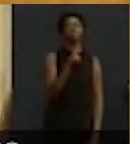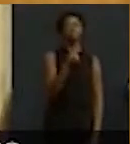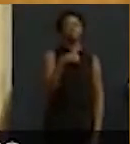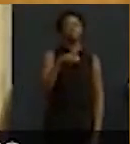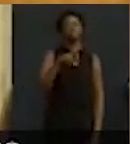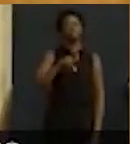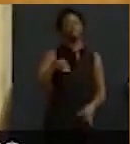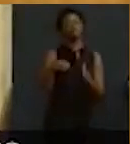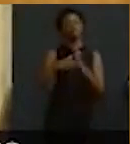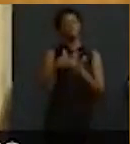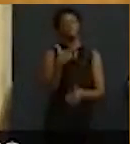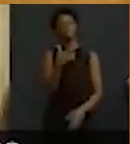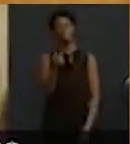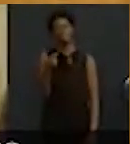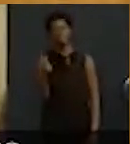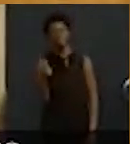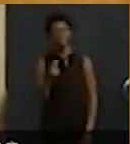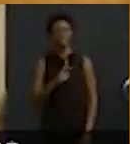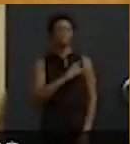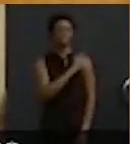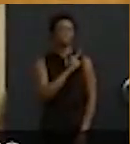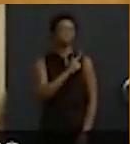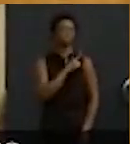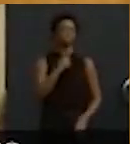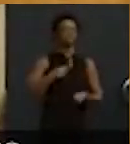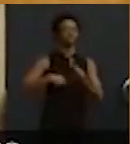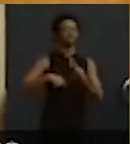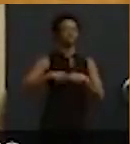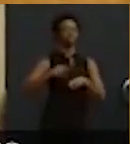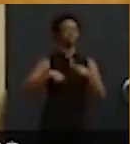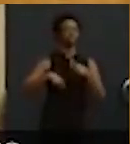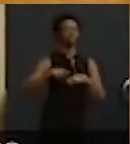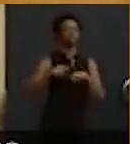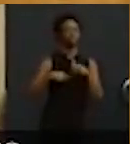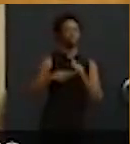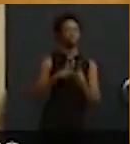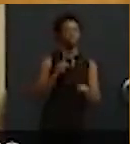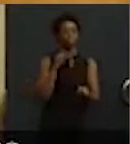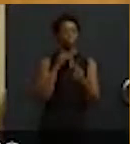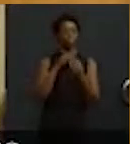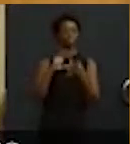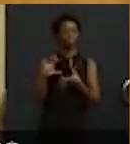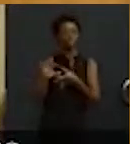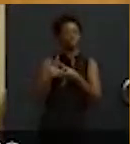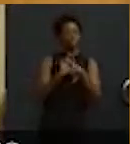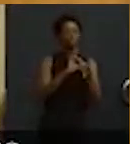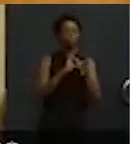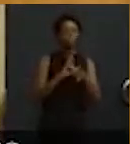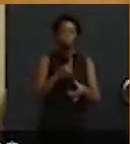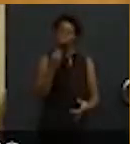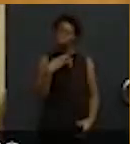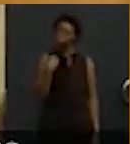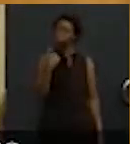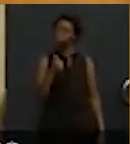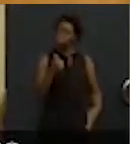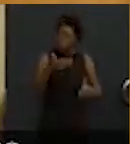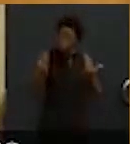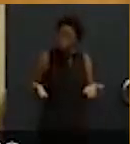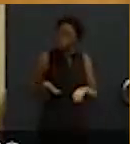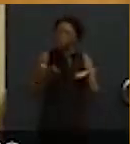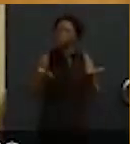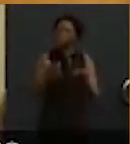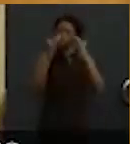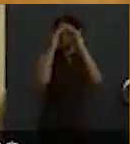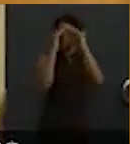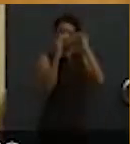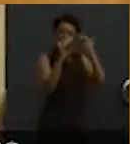2019-2020, período no qual geriu sua administração, movido pelo espírito de união, do bem e do fomento ao